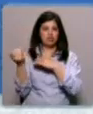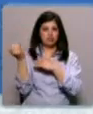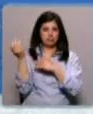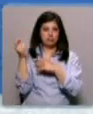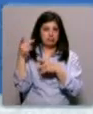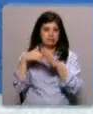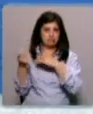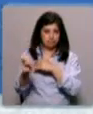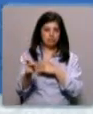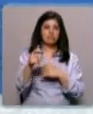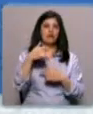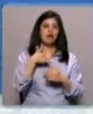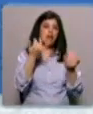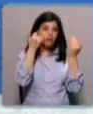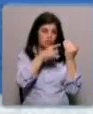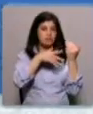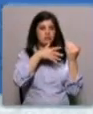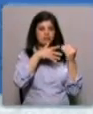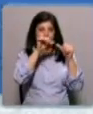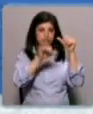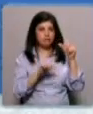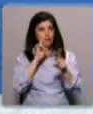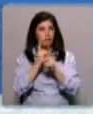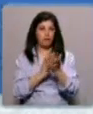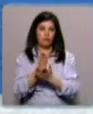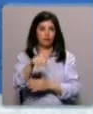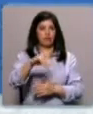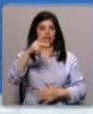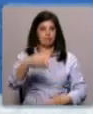aqui nos diversos serviços noticiadas da rtp